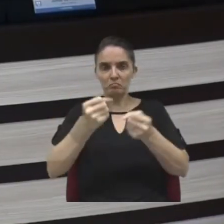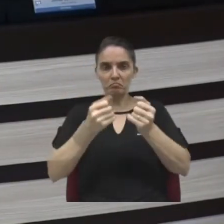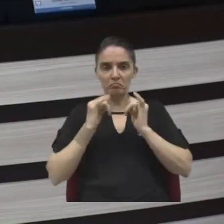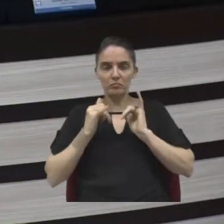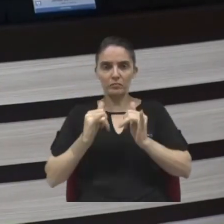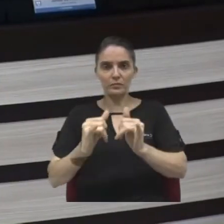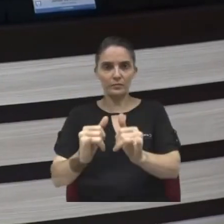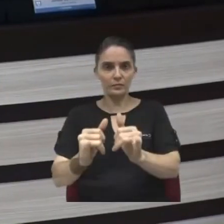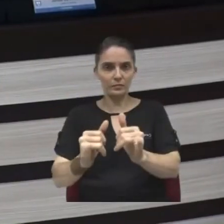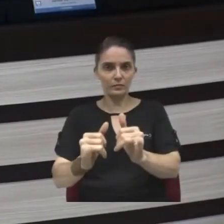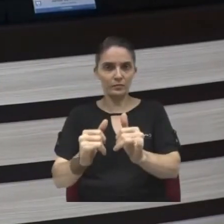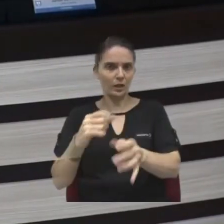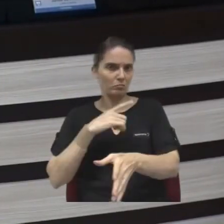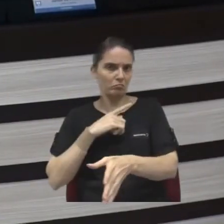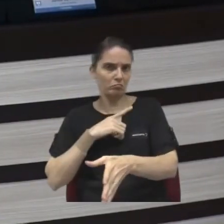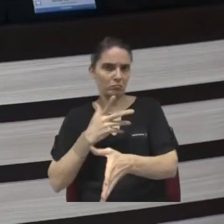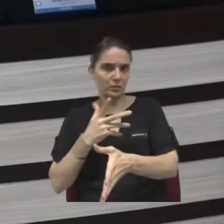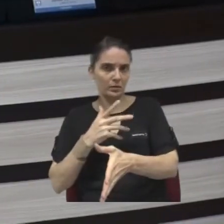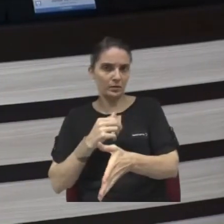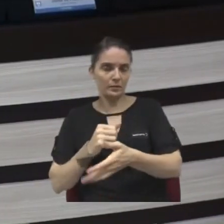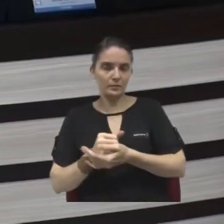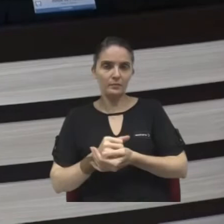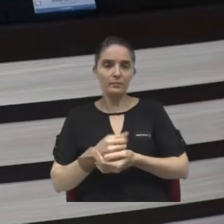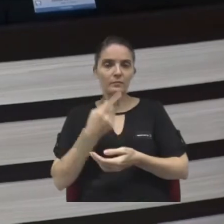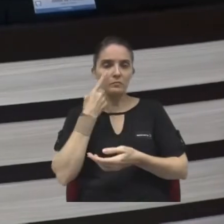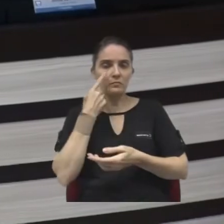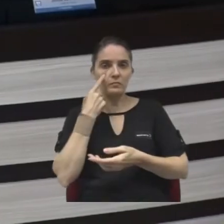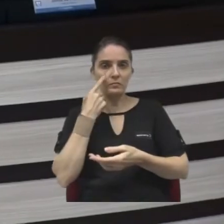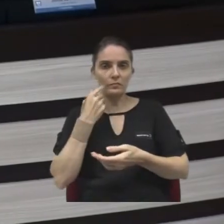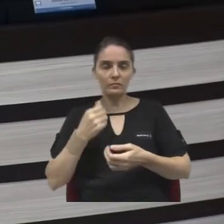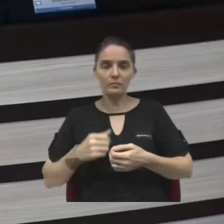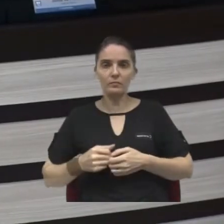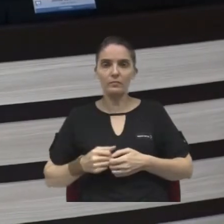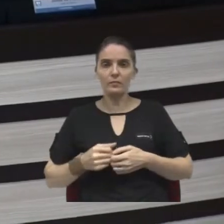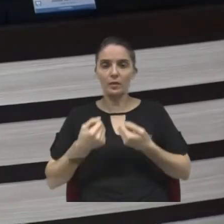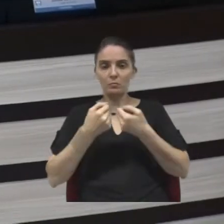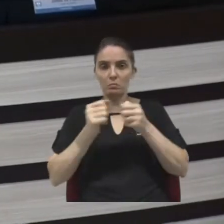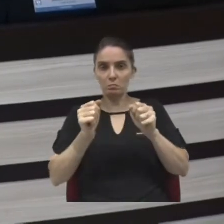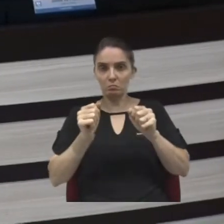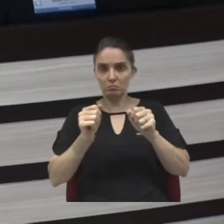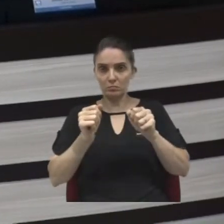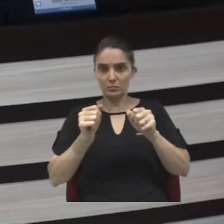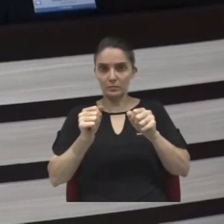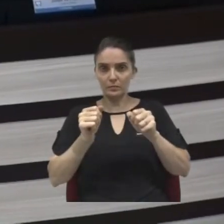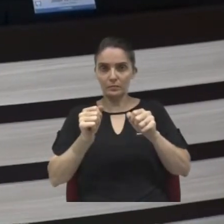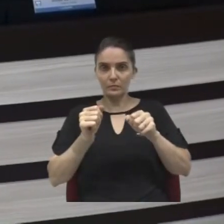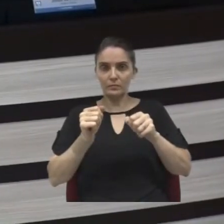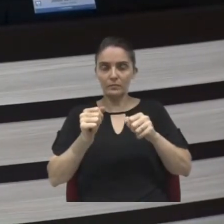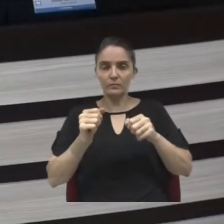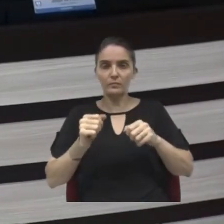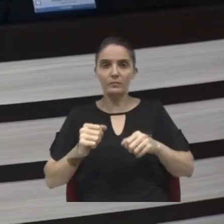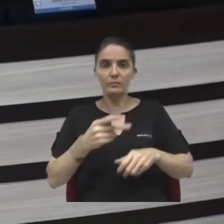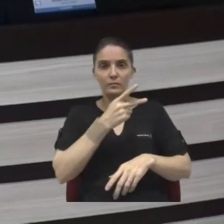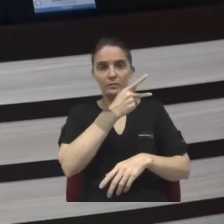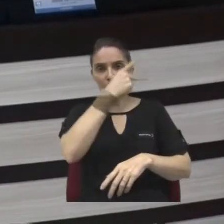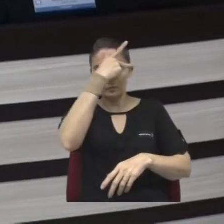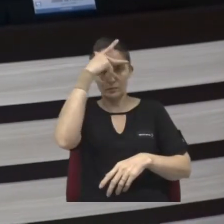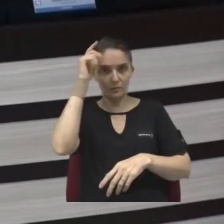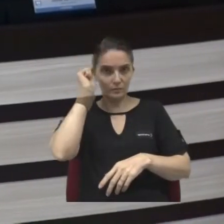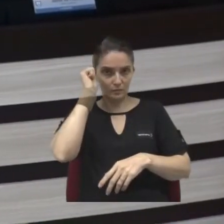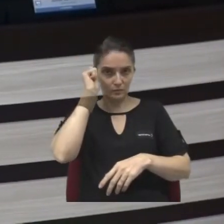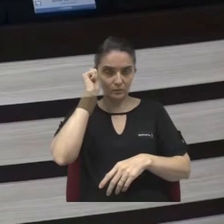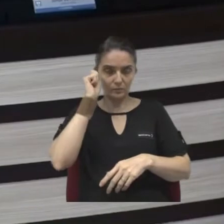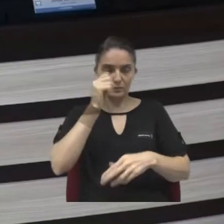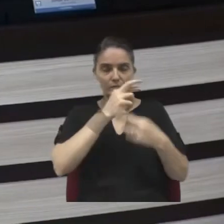nova licitação do transporte coletivo municipal. Autoria, vereadora Érica Tanque. Algum vereador